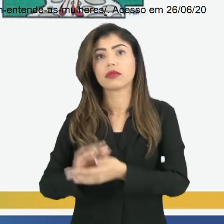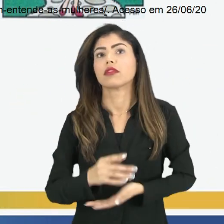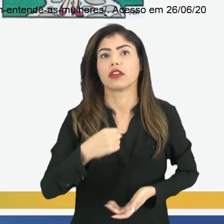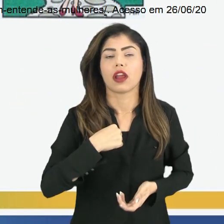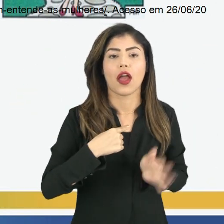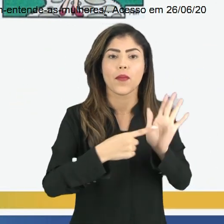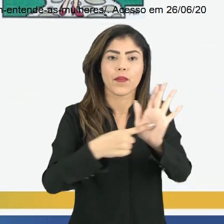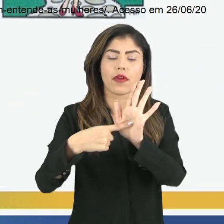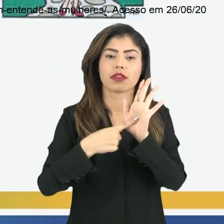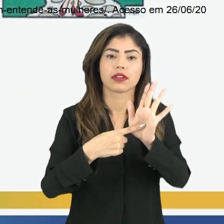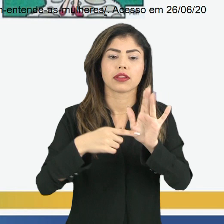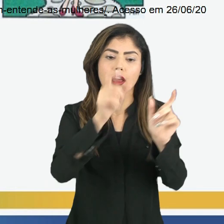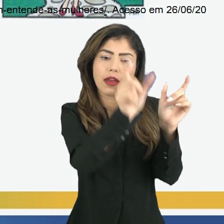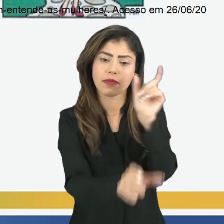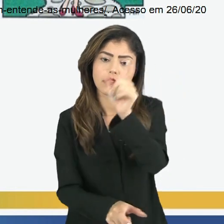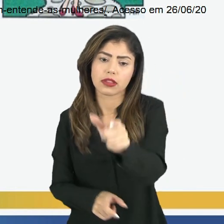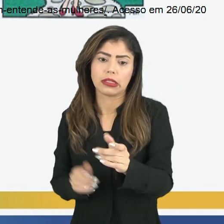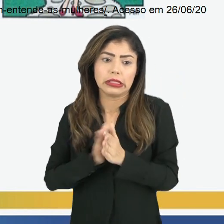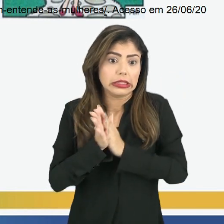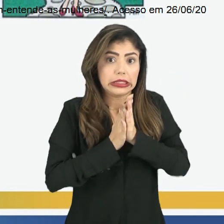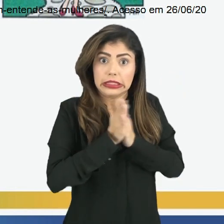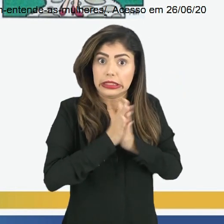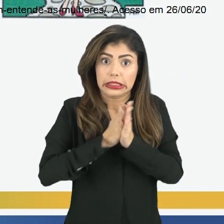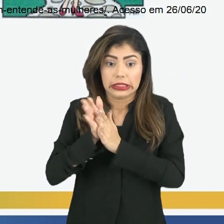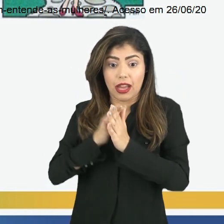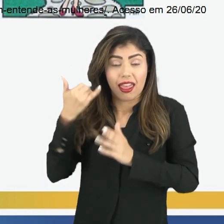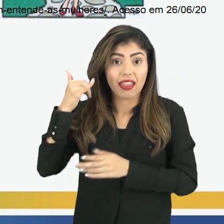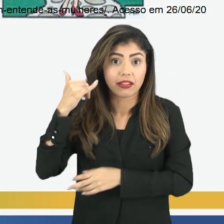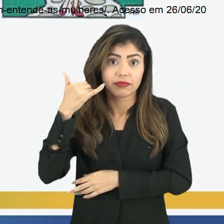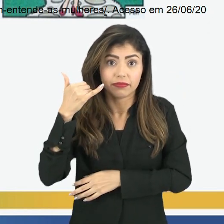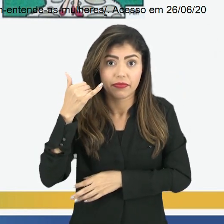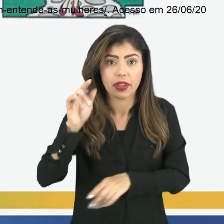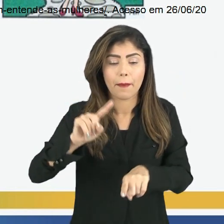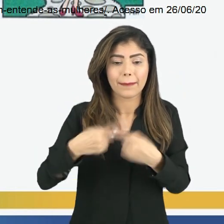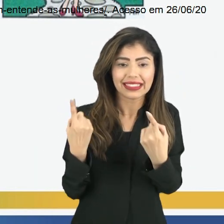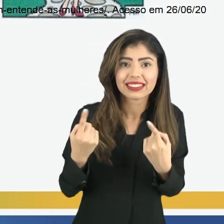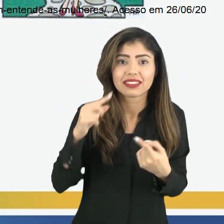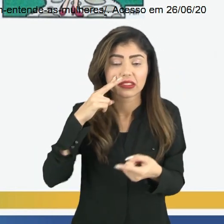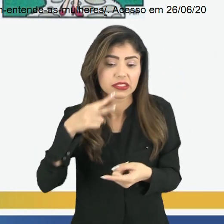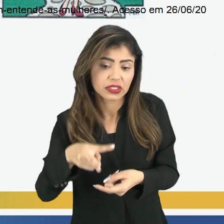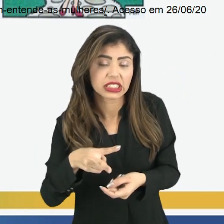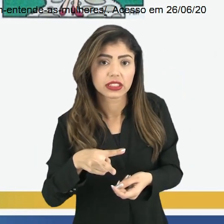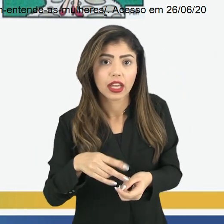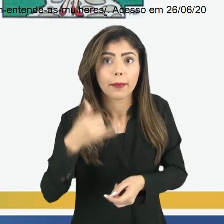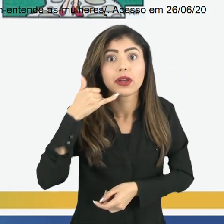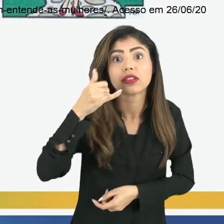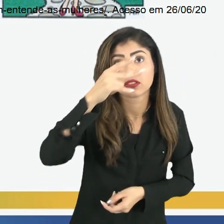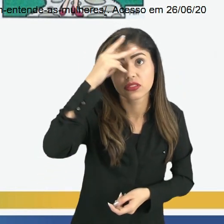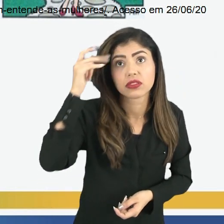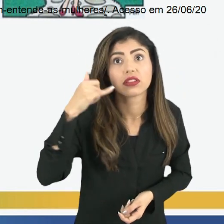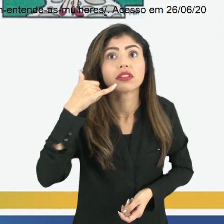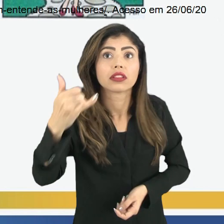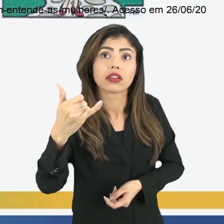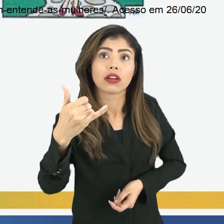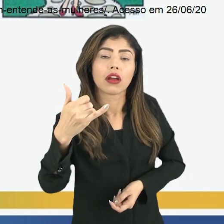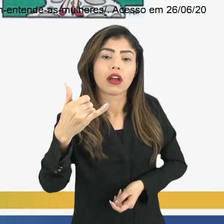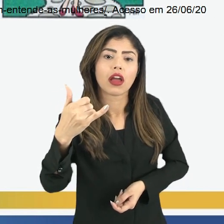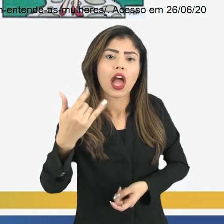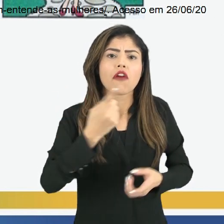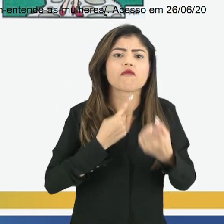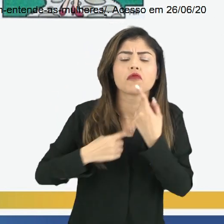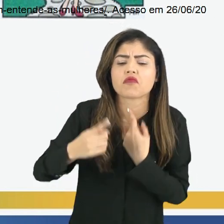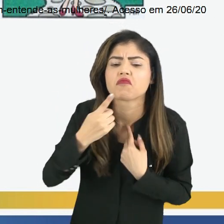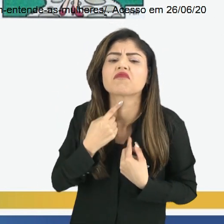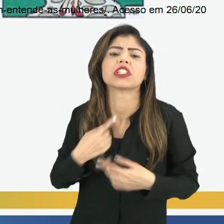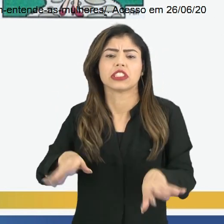cena mostra a personagem ansiosa para receber uma ligação. No entanto, quando a pessoa liga, a jovem, apesar do desejo de